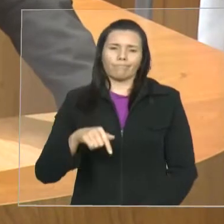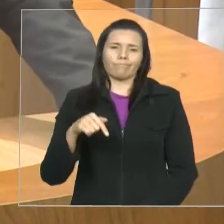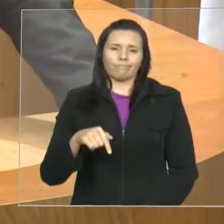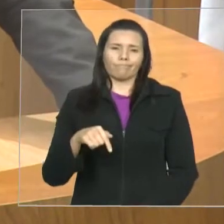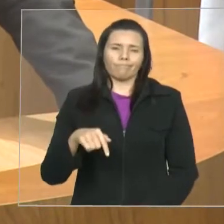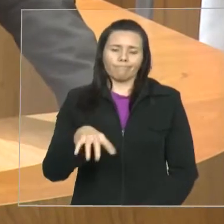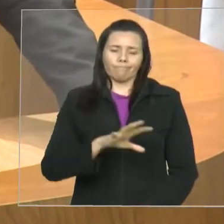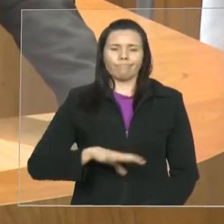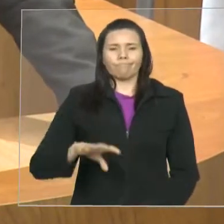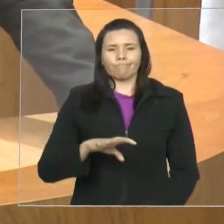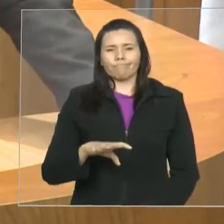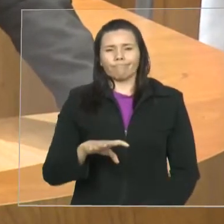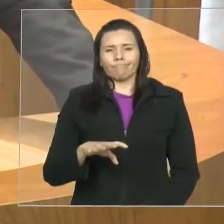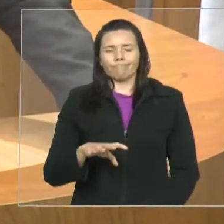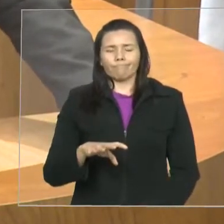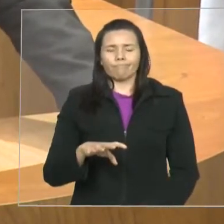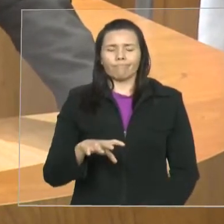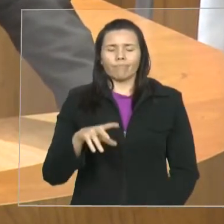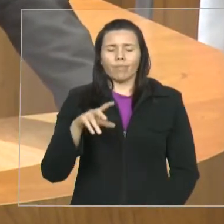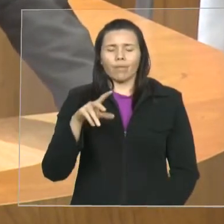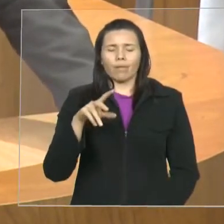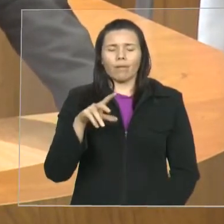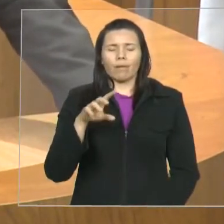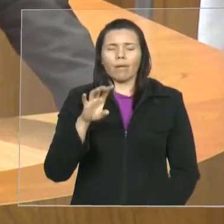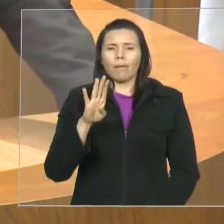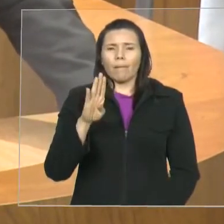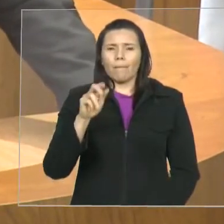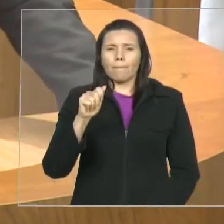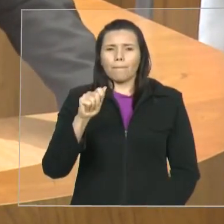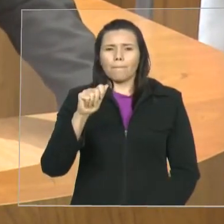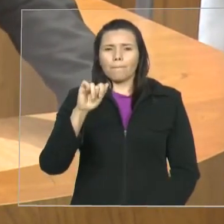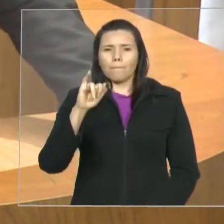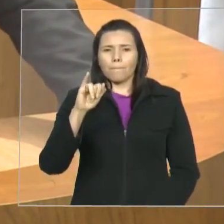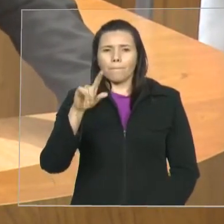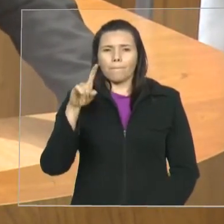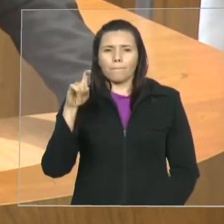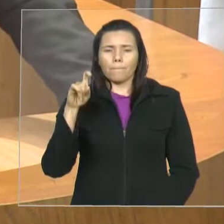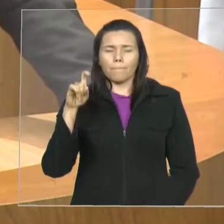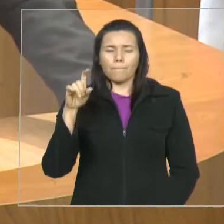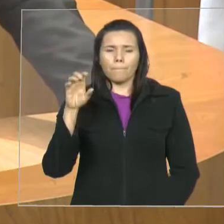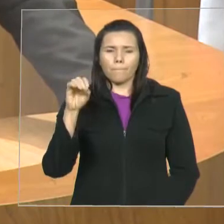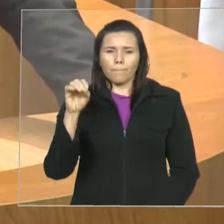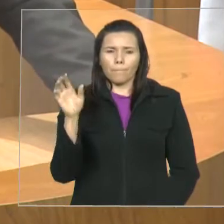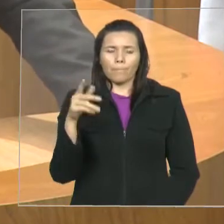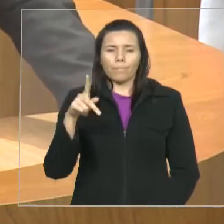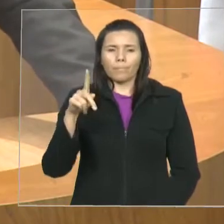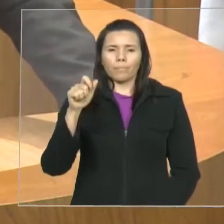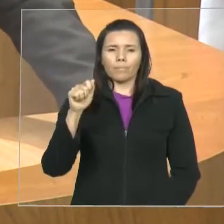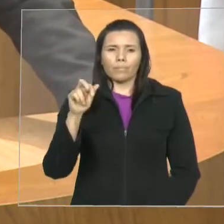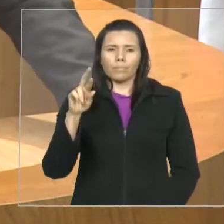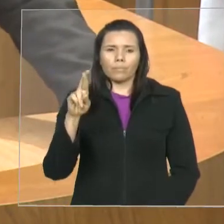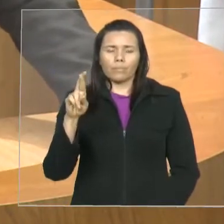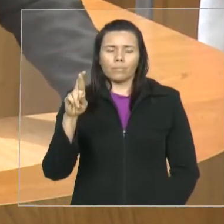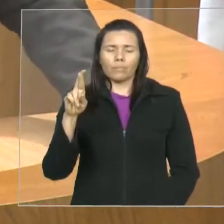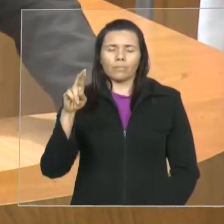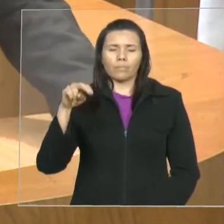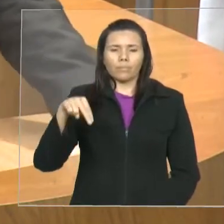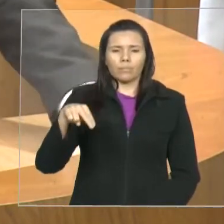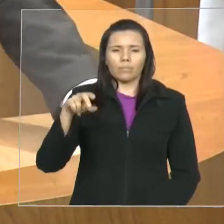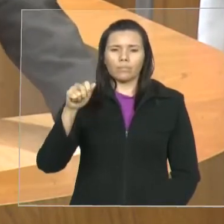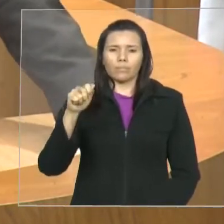e de forma extremamente grave em alguns municípios